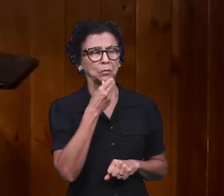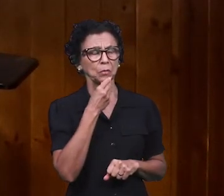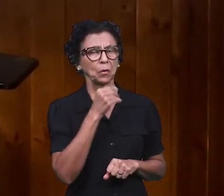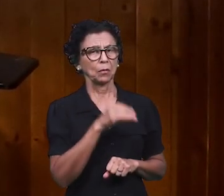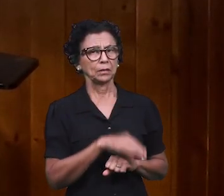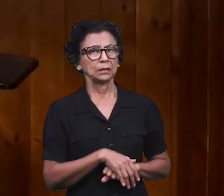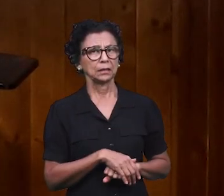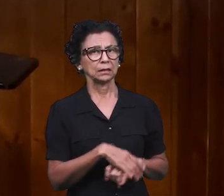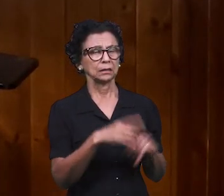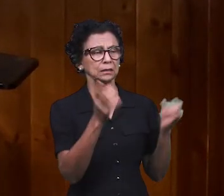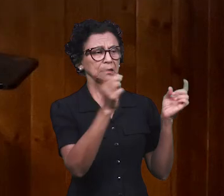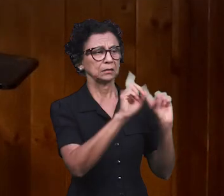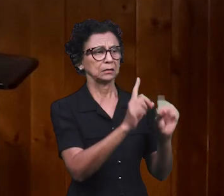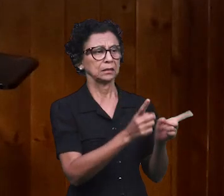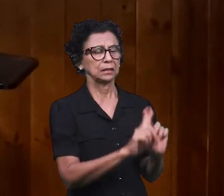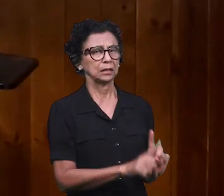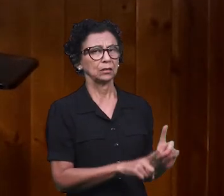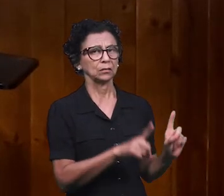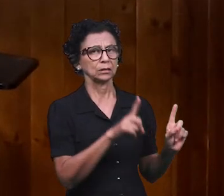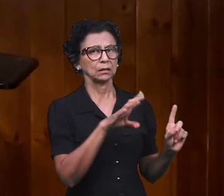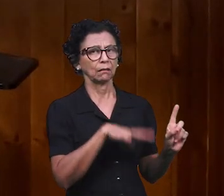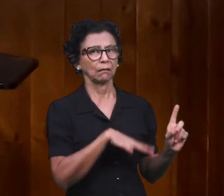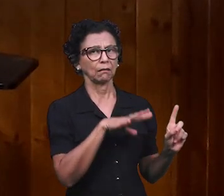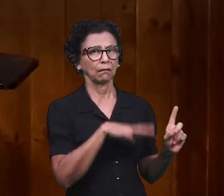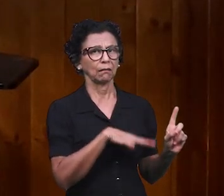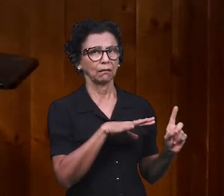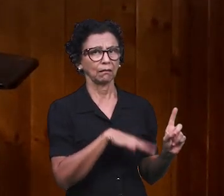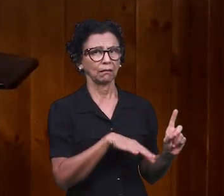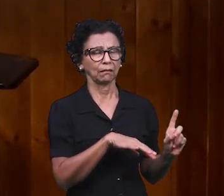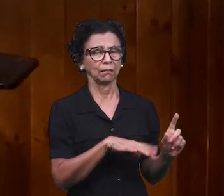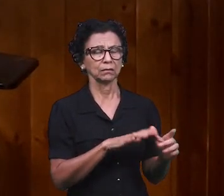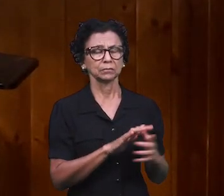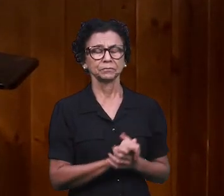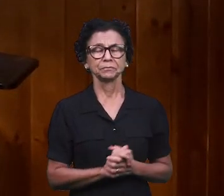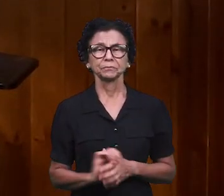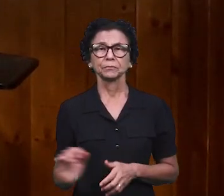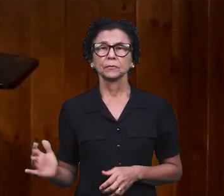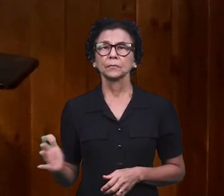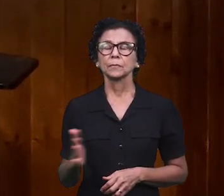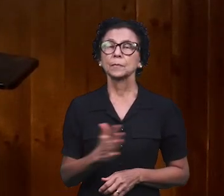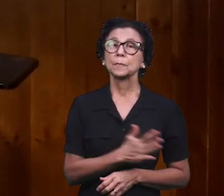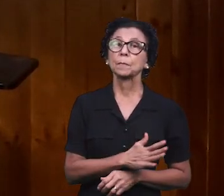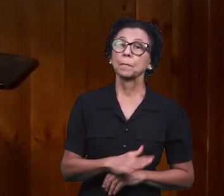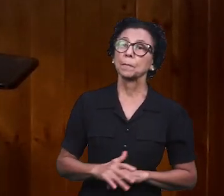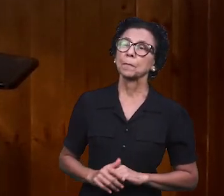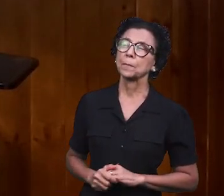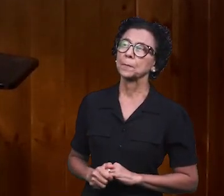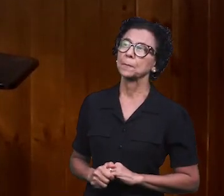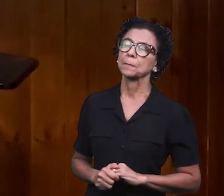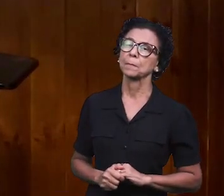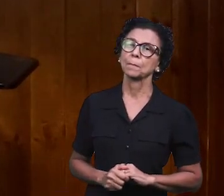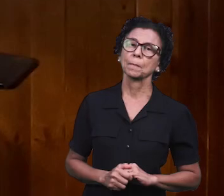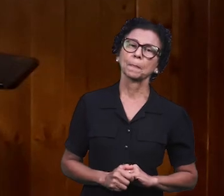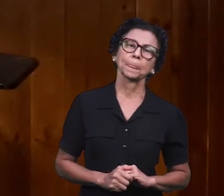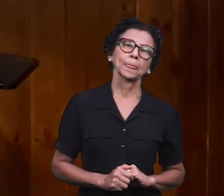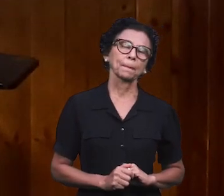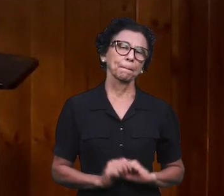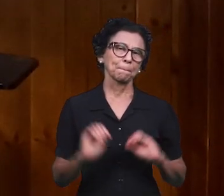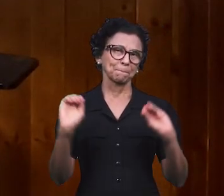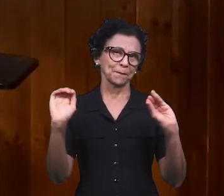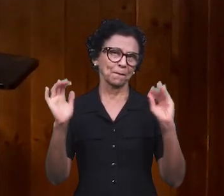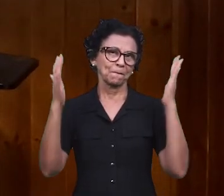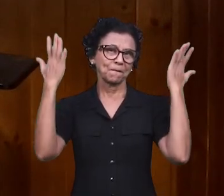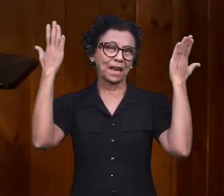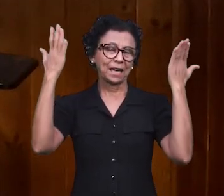Epifânio. Então, a única menção, meus irmãos, direta à festa da dedicação